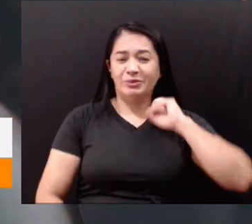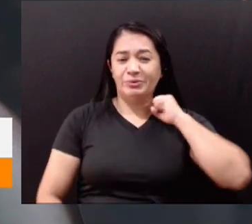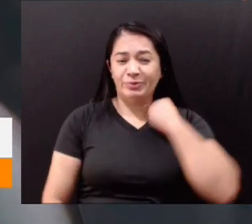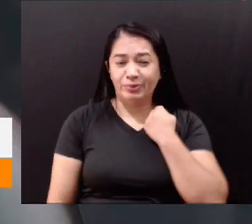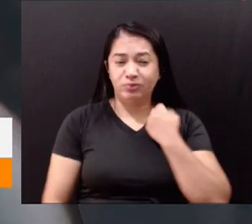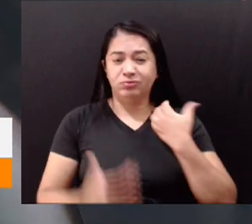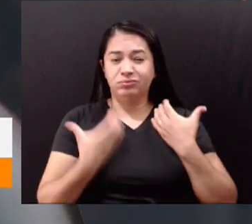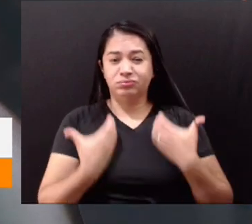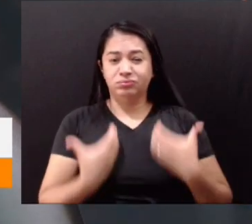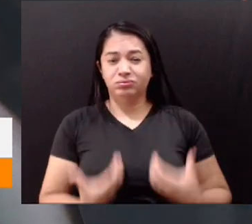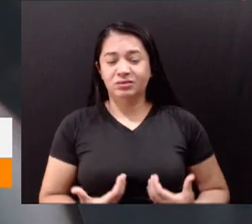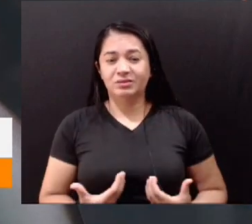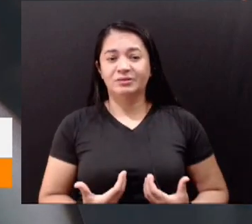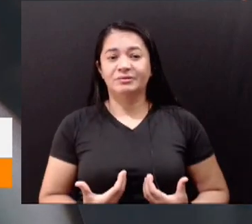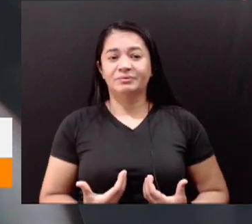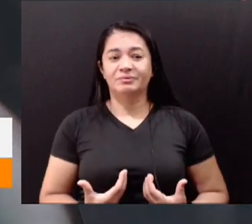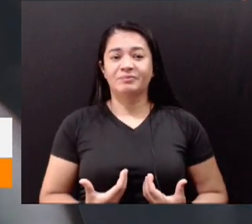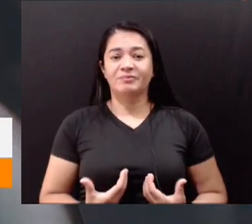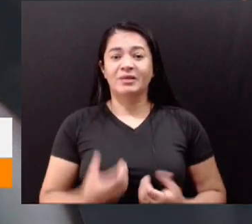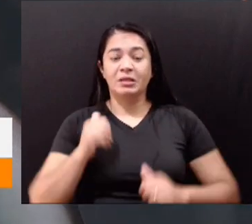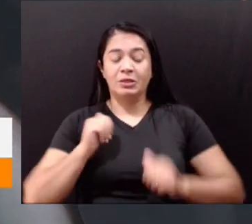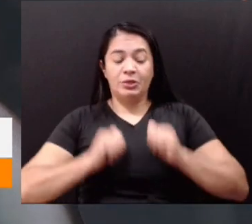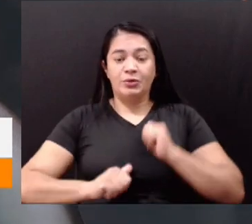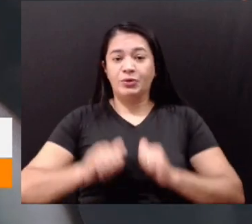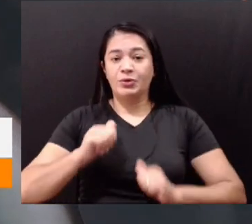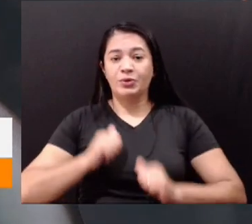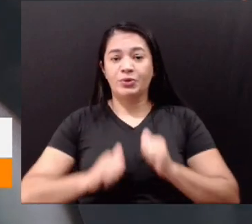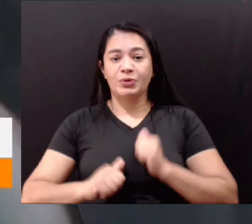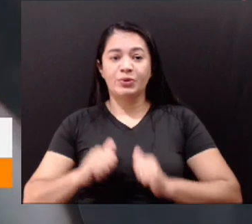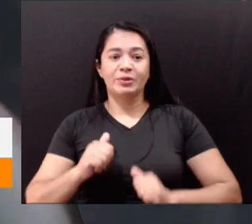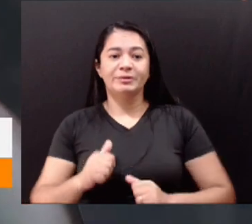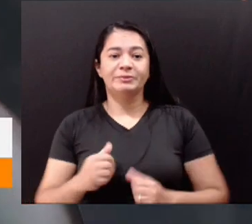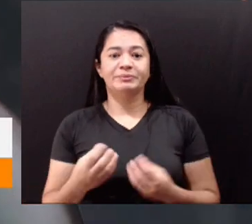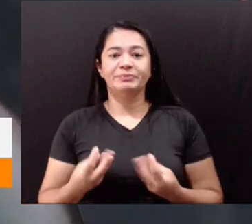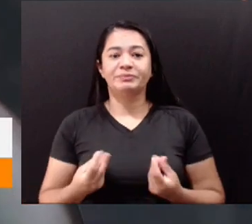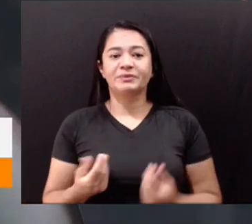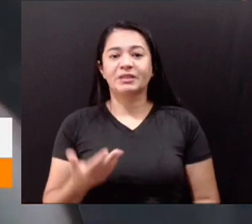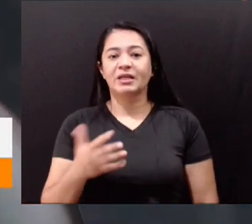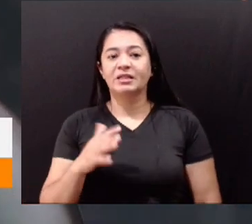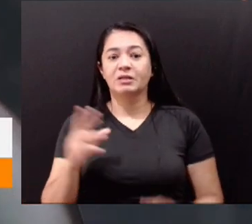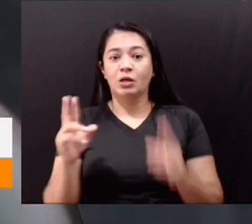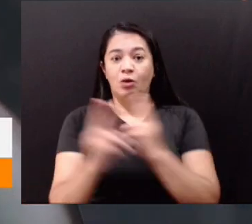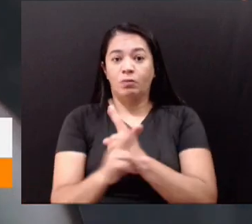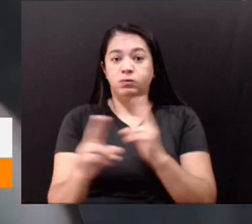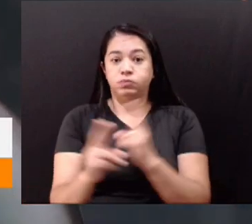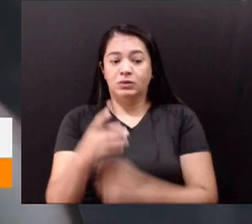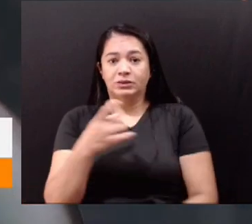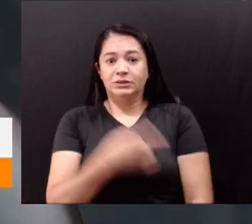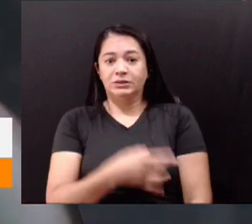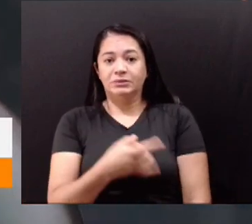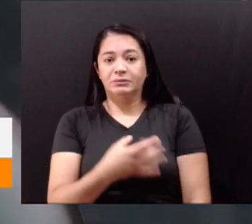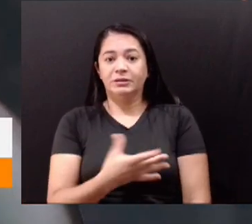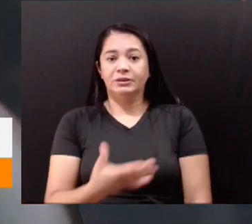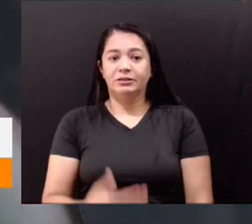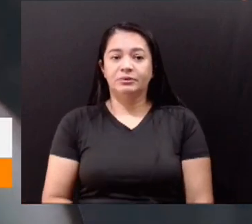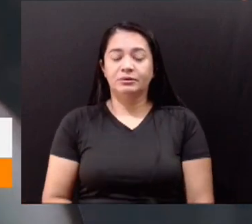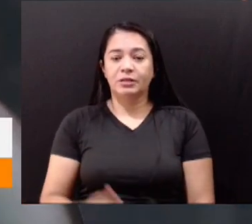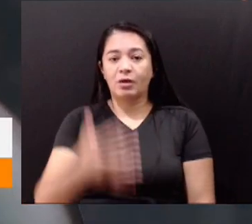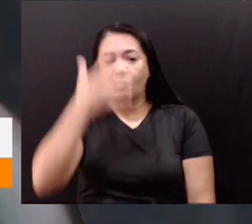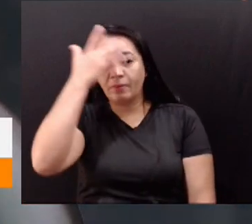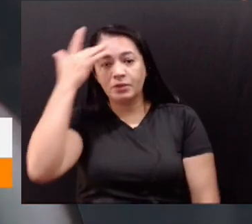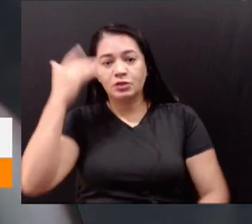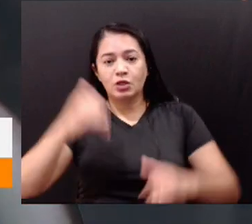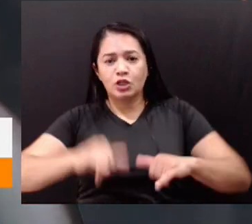de ansiedade, às vezes crises de pânico. Então, assim, uma pessoa que sofre muito com esse ambiente